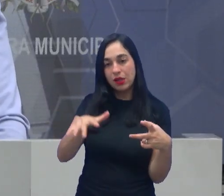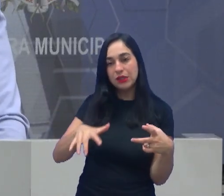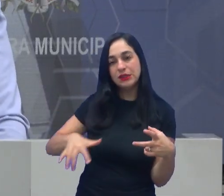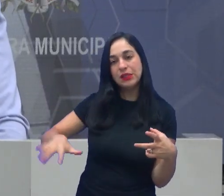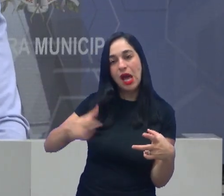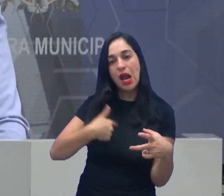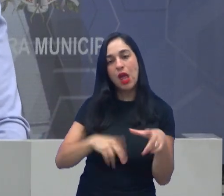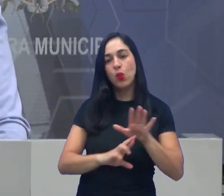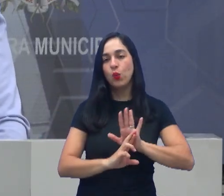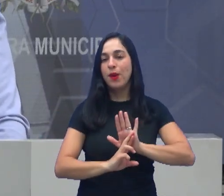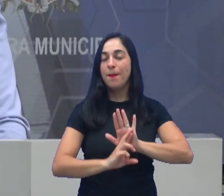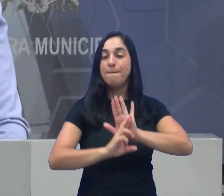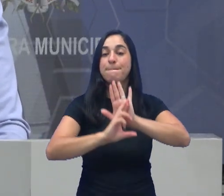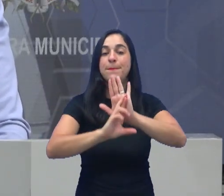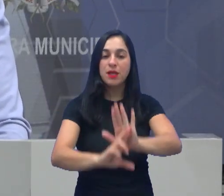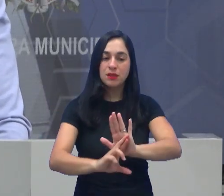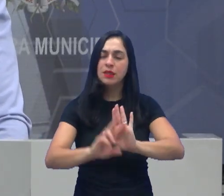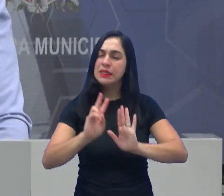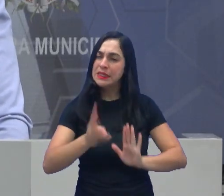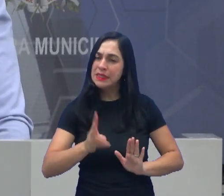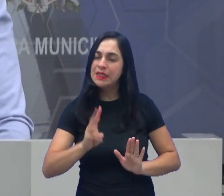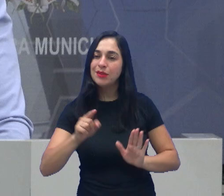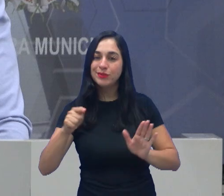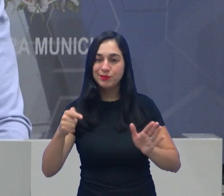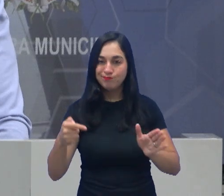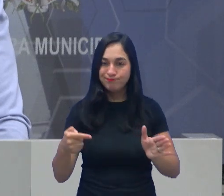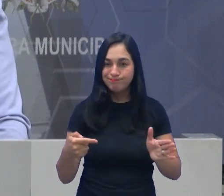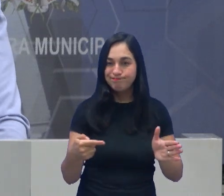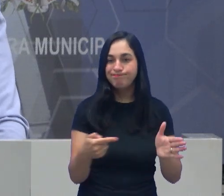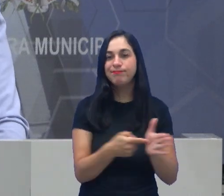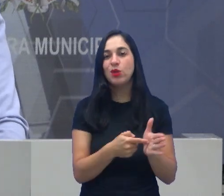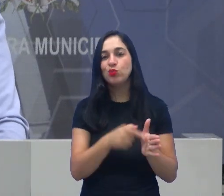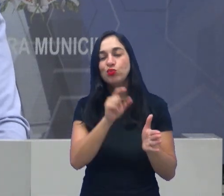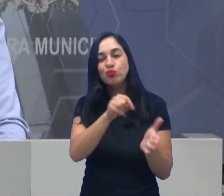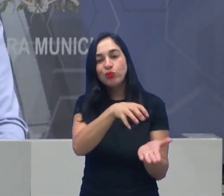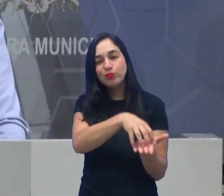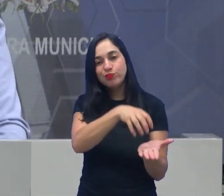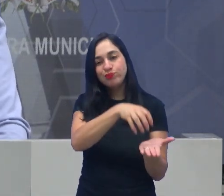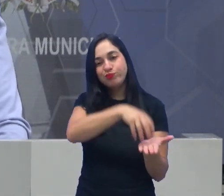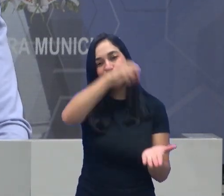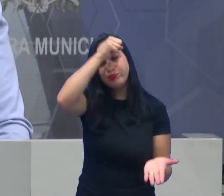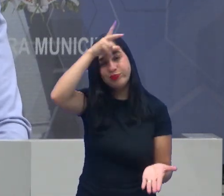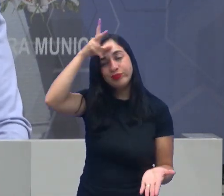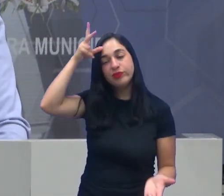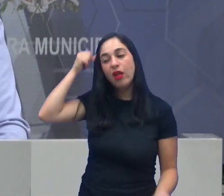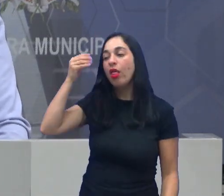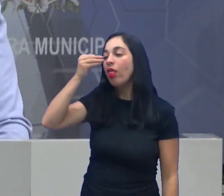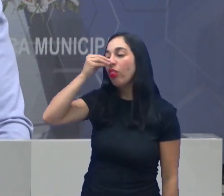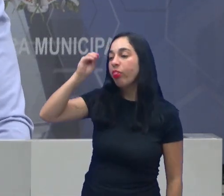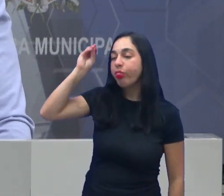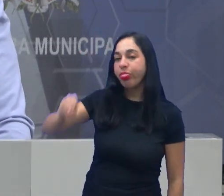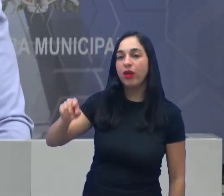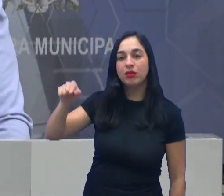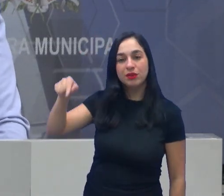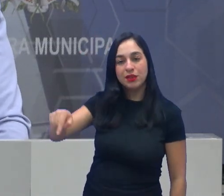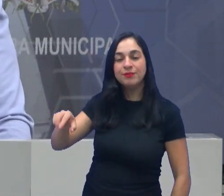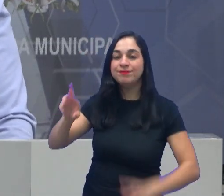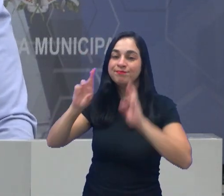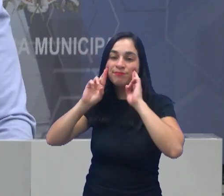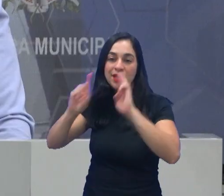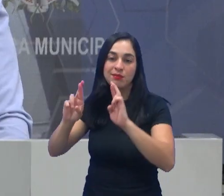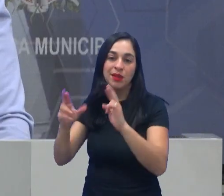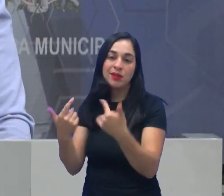nós estaremos denunciando o descaso e o desrespeito dessa administração com a